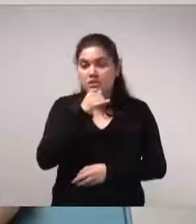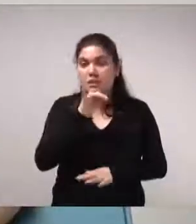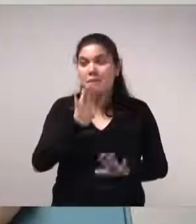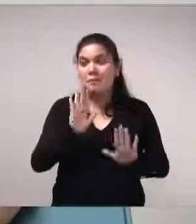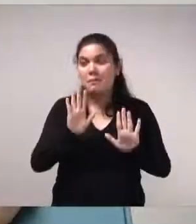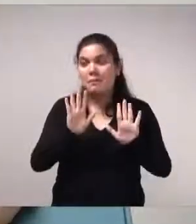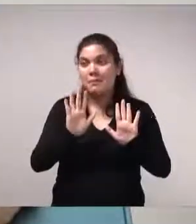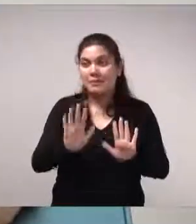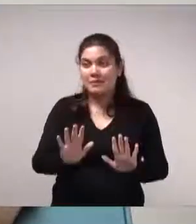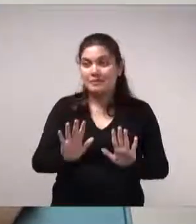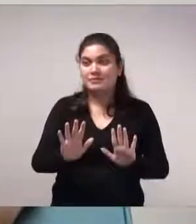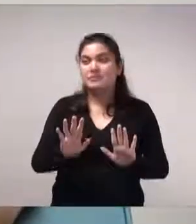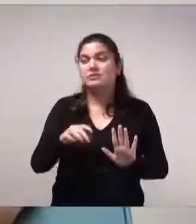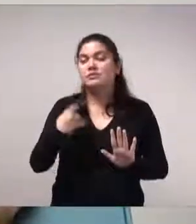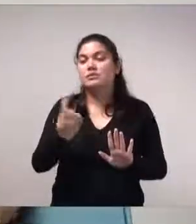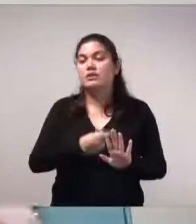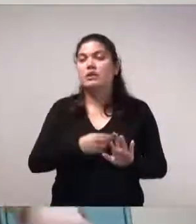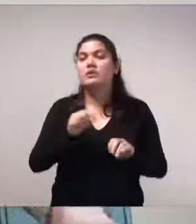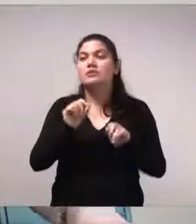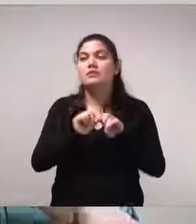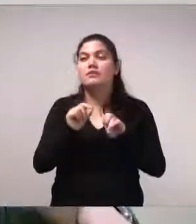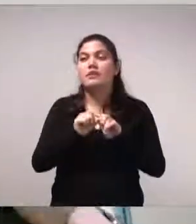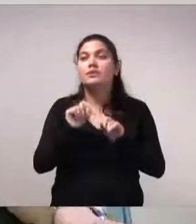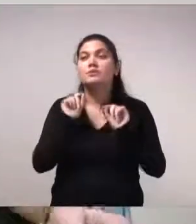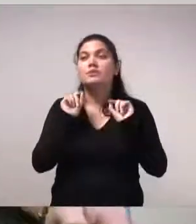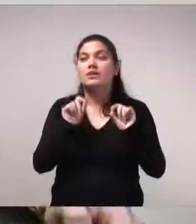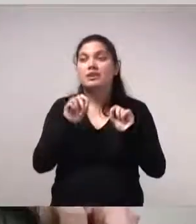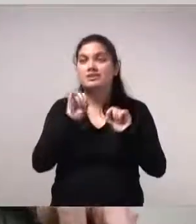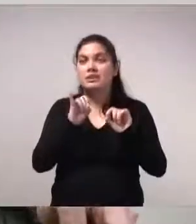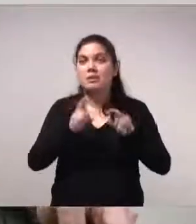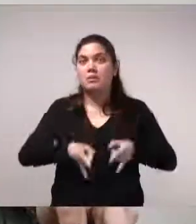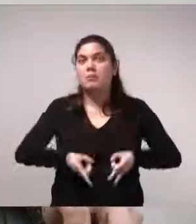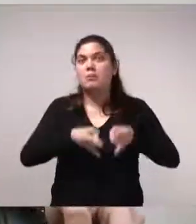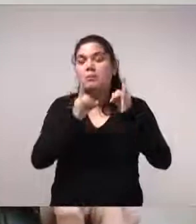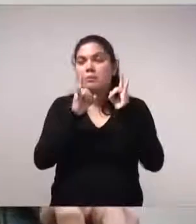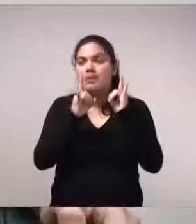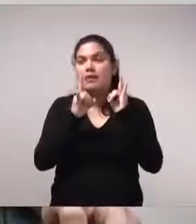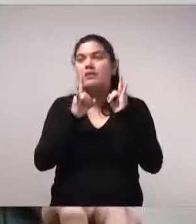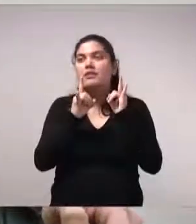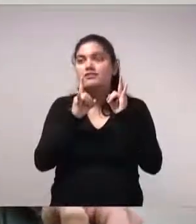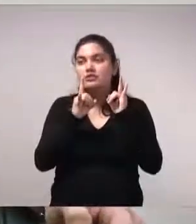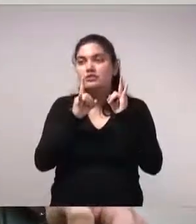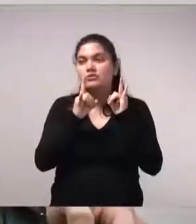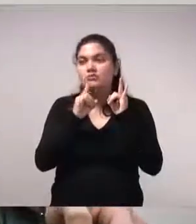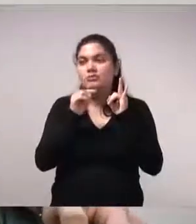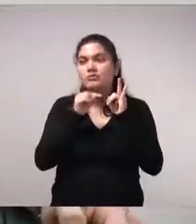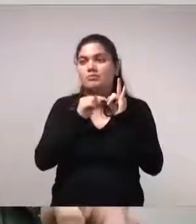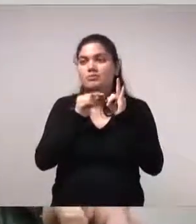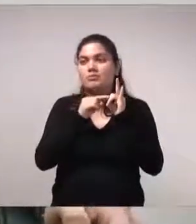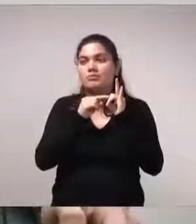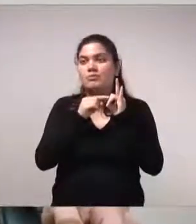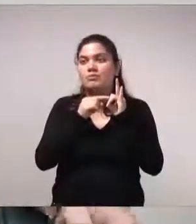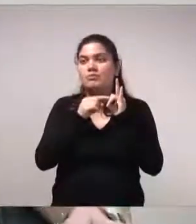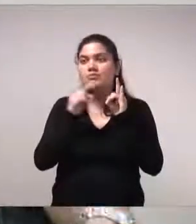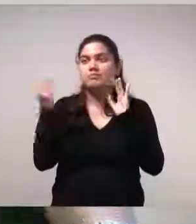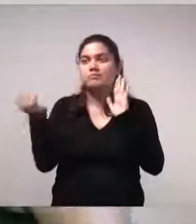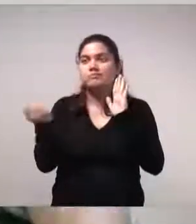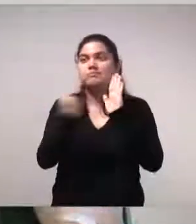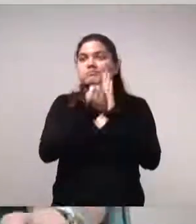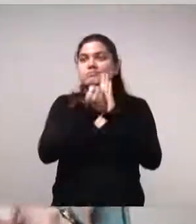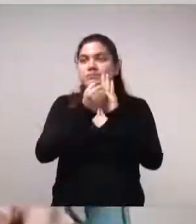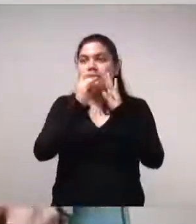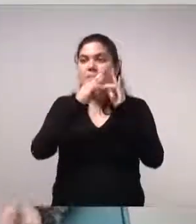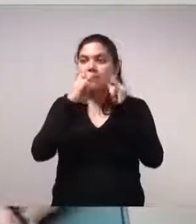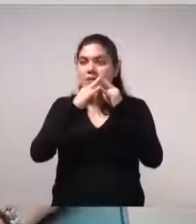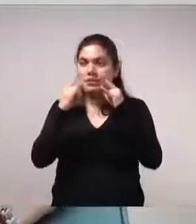o que a gente faz quando a gente tem um prédio que já é um prédio tombado, tem sérias